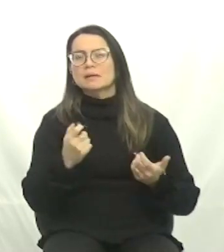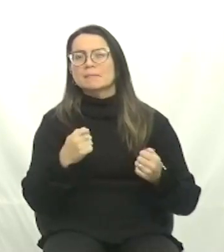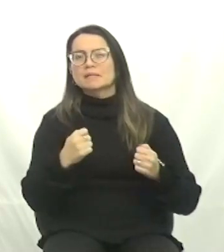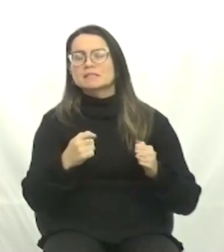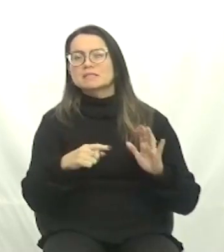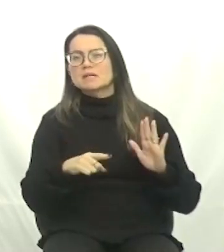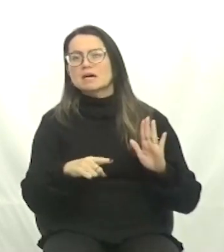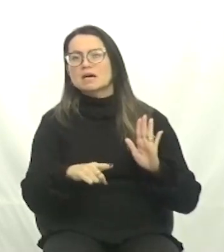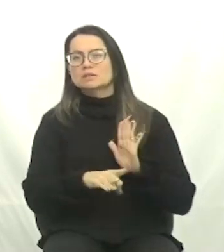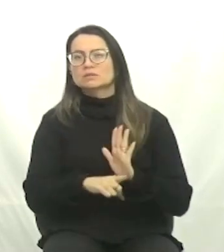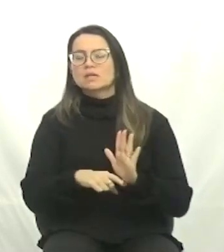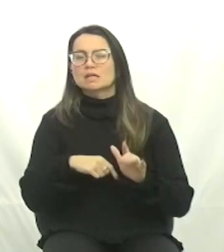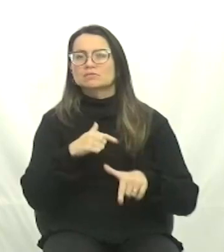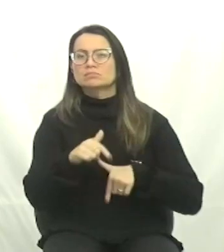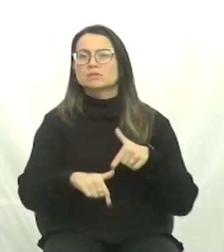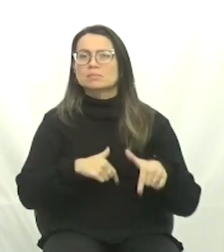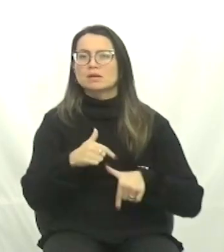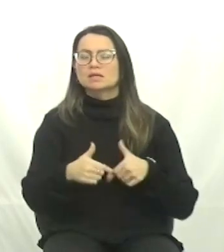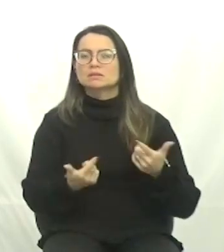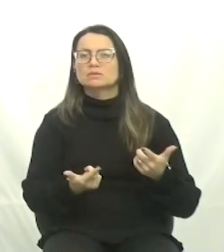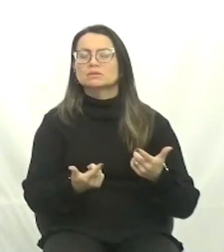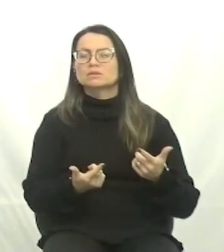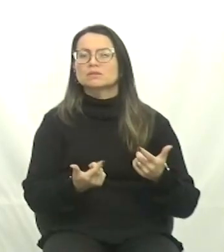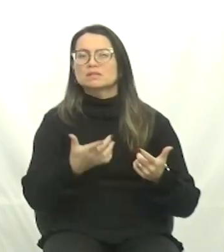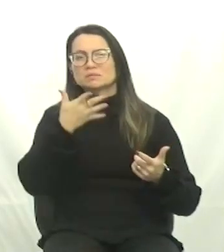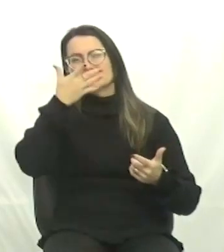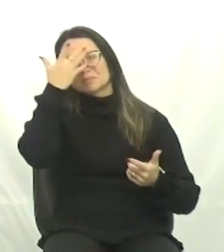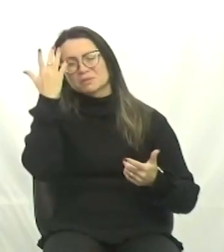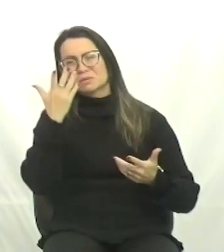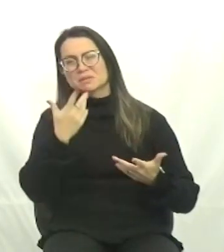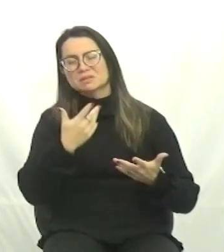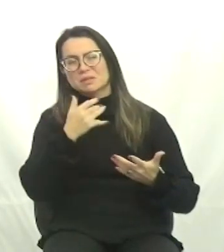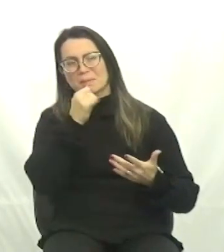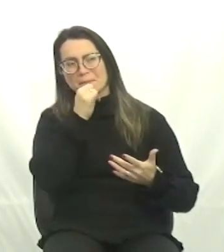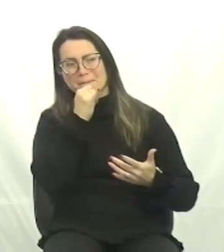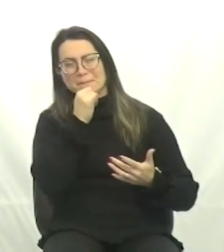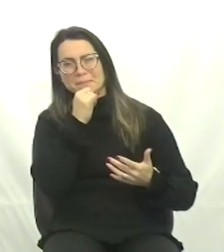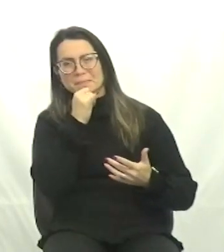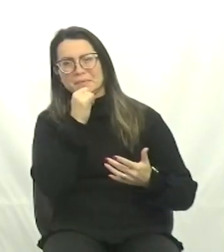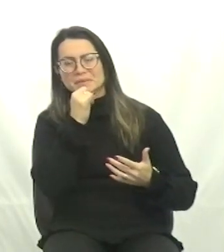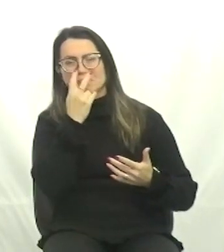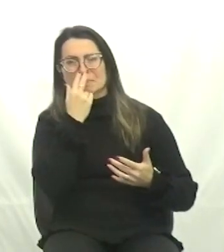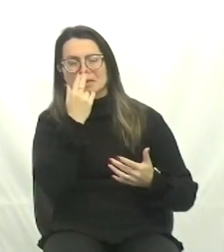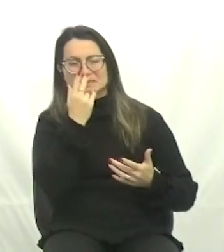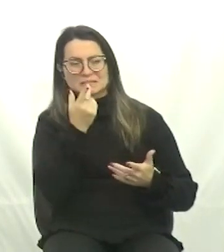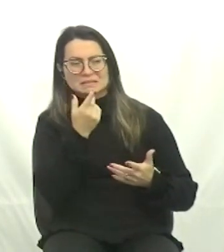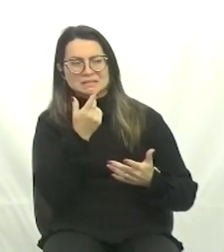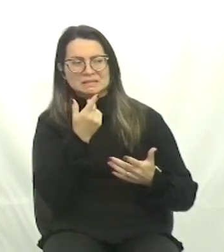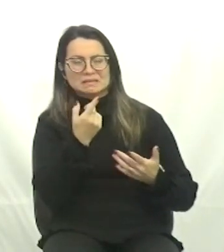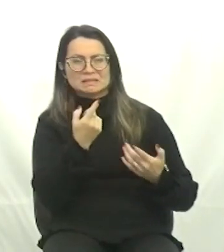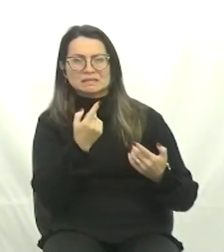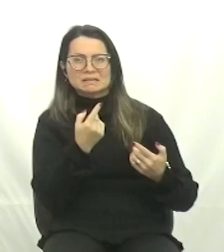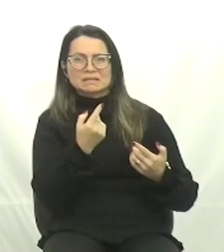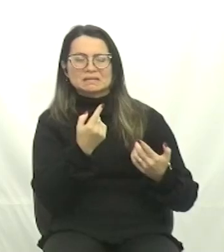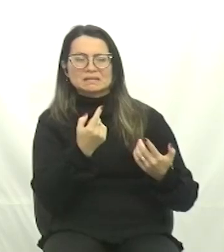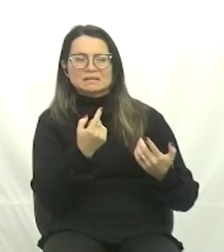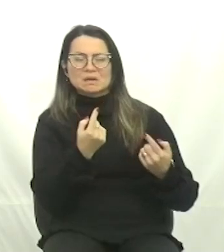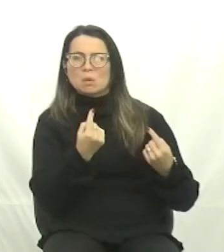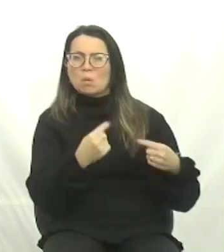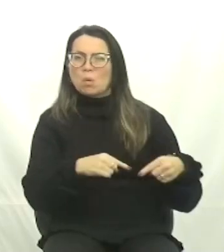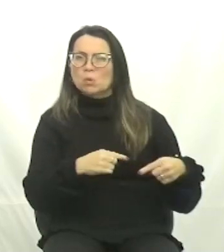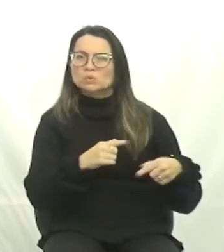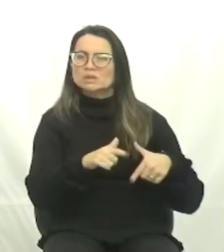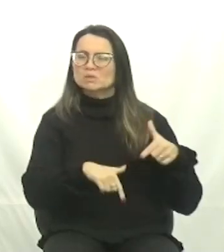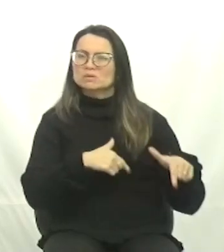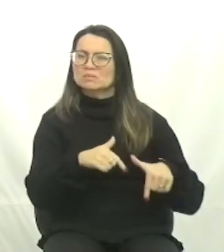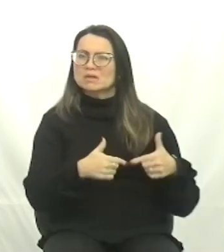dos trabalhadores trabalham na contramão do emprego. A gente deveria zelar para que os trabalhadores